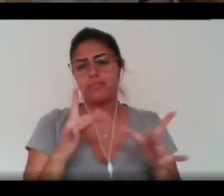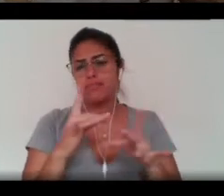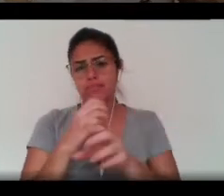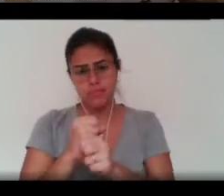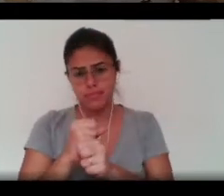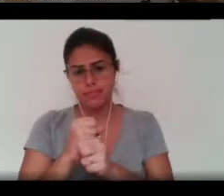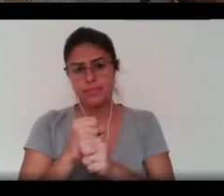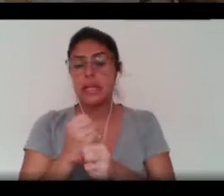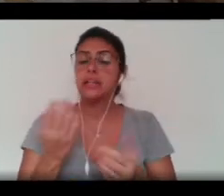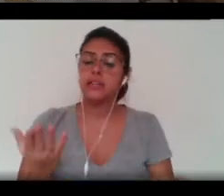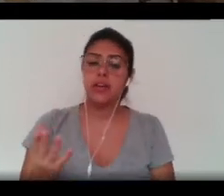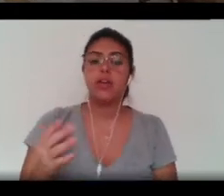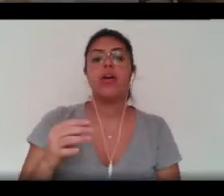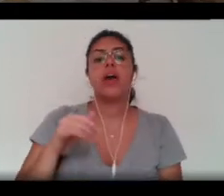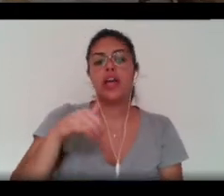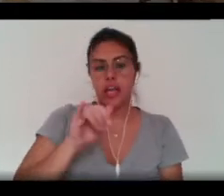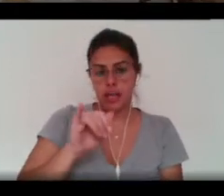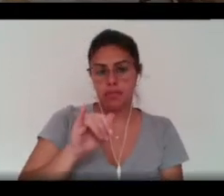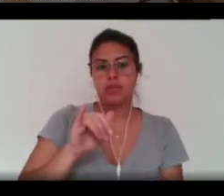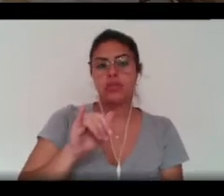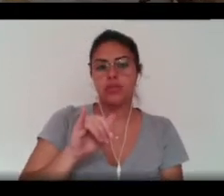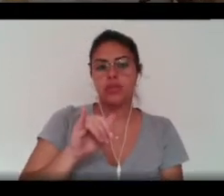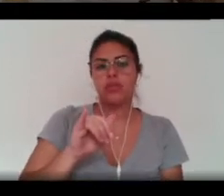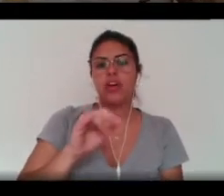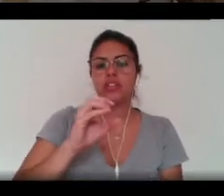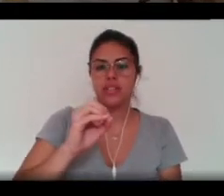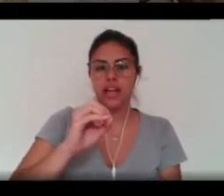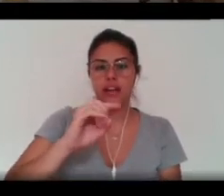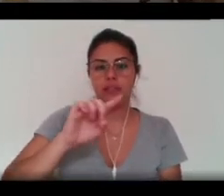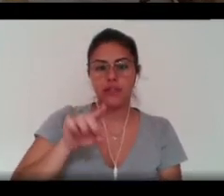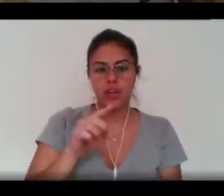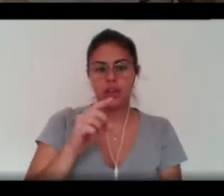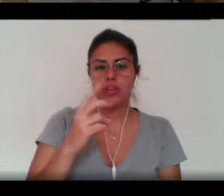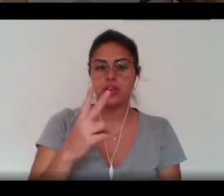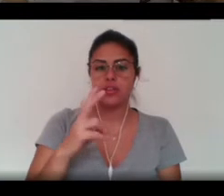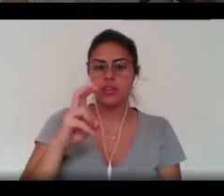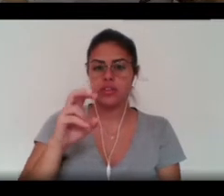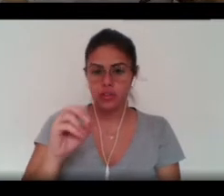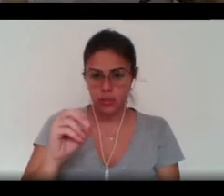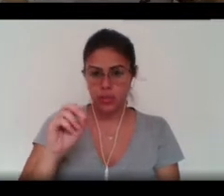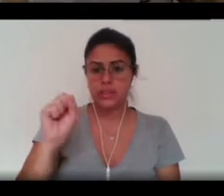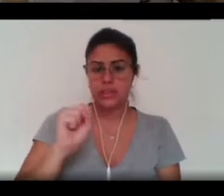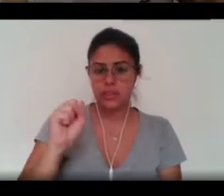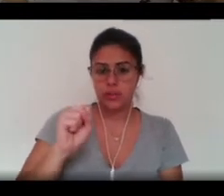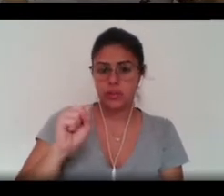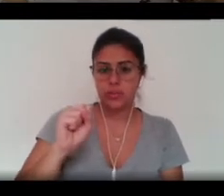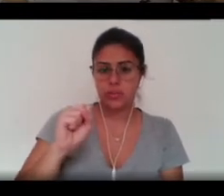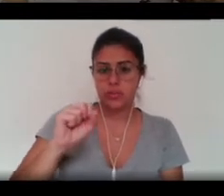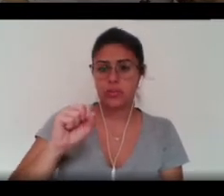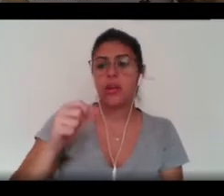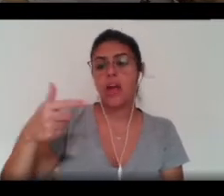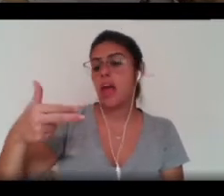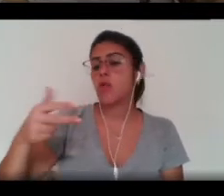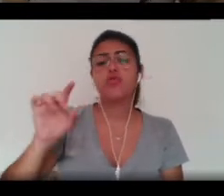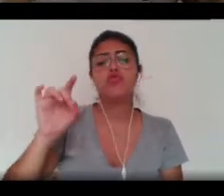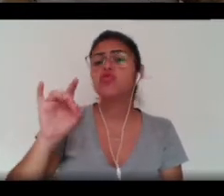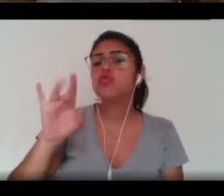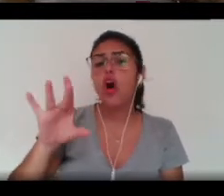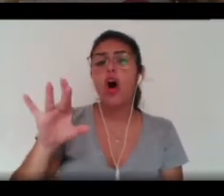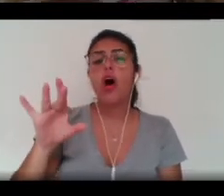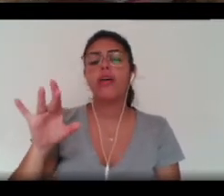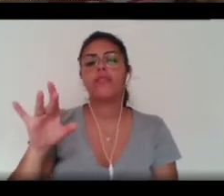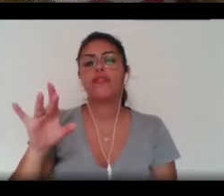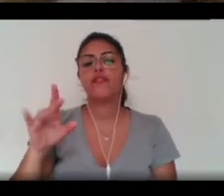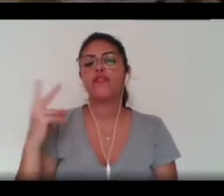só fazer conta, né? Então, eu tenho que o y de 0,250 segundos vai